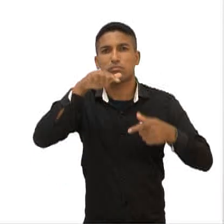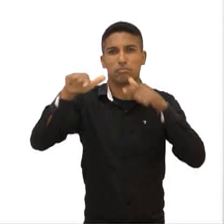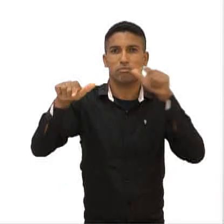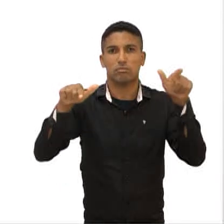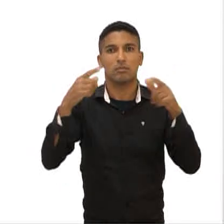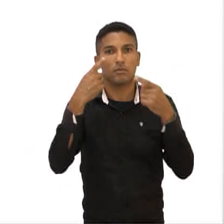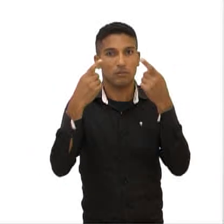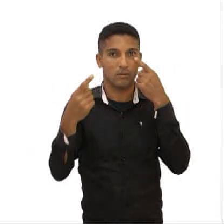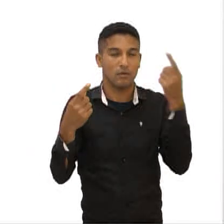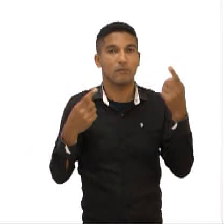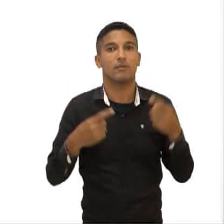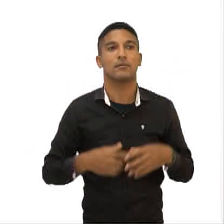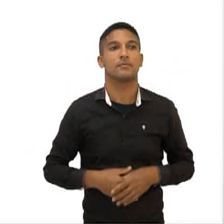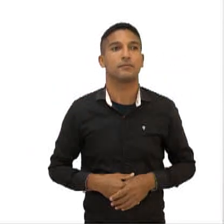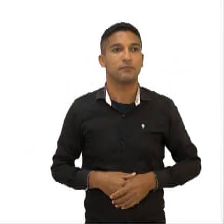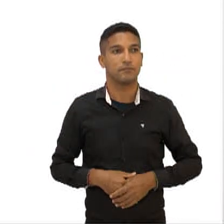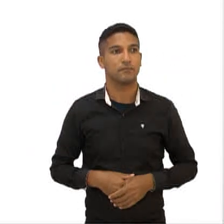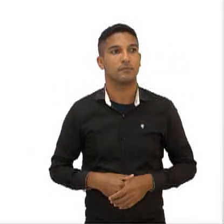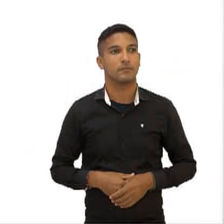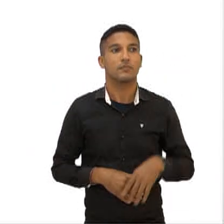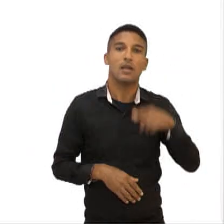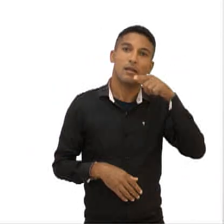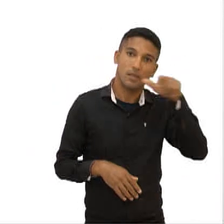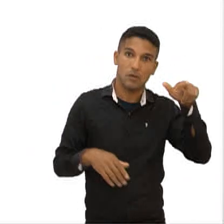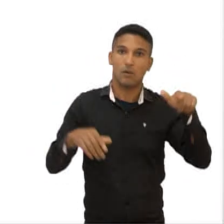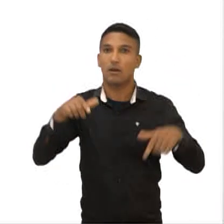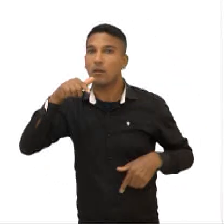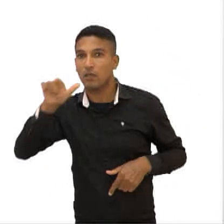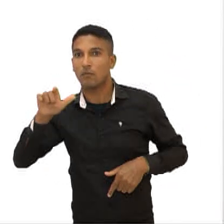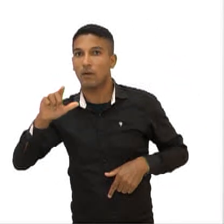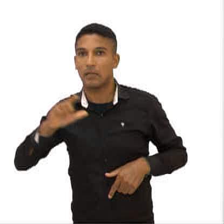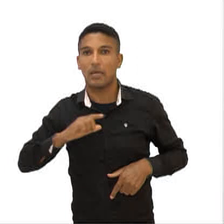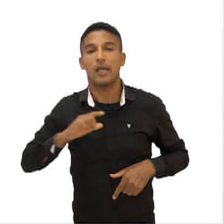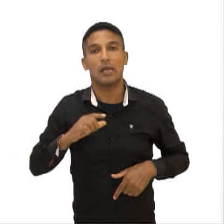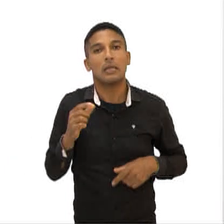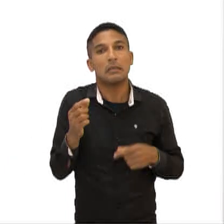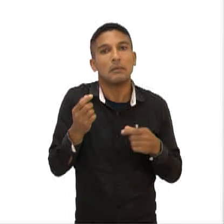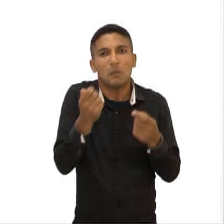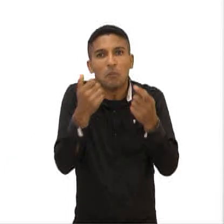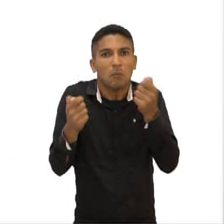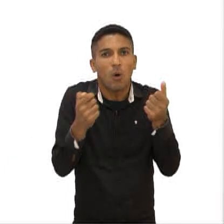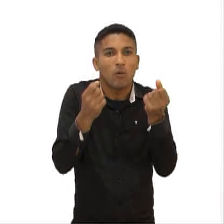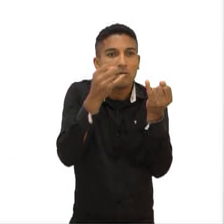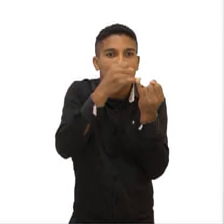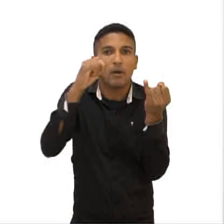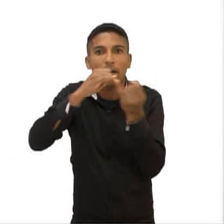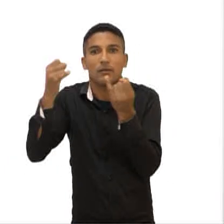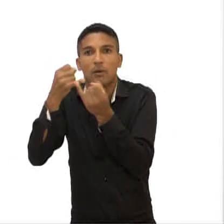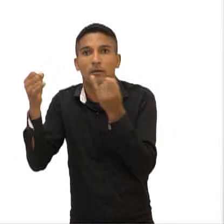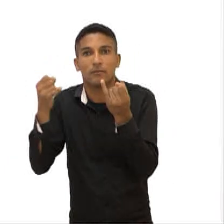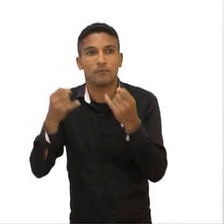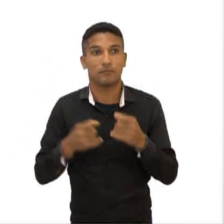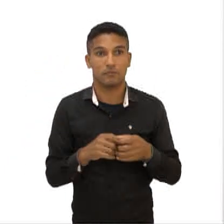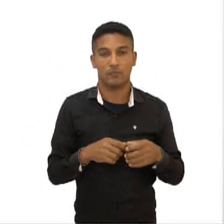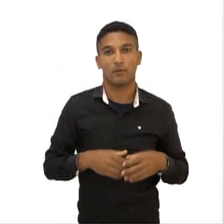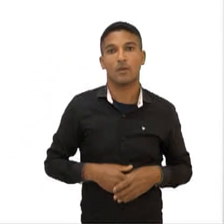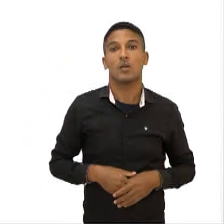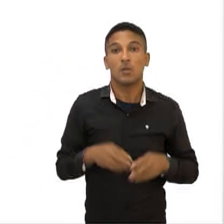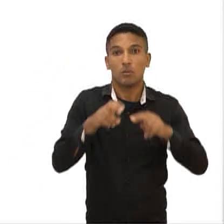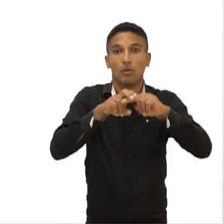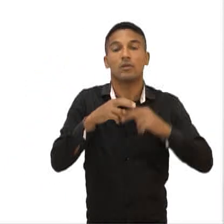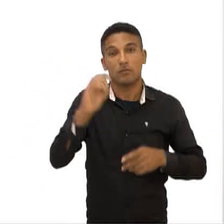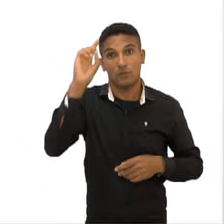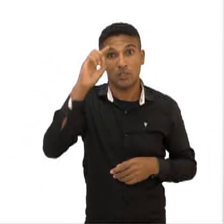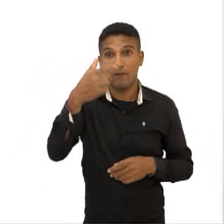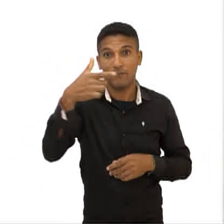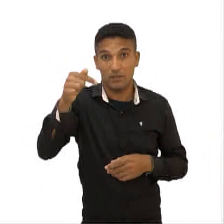né, dessa região, e elas têm algo em comum. Todas estão em Lima. E hoje, como todo dia 27 de maio, são recordadas